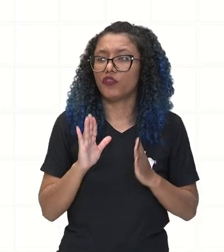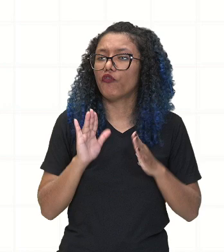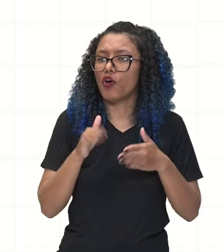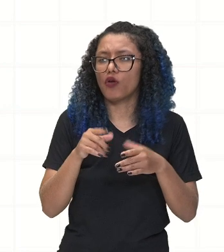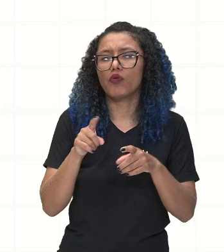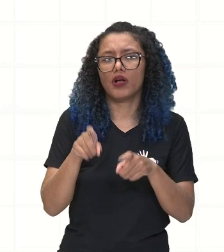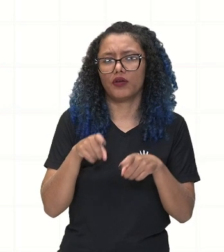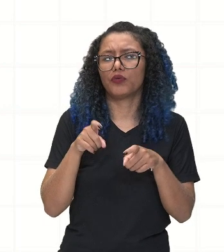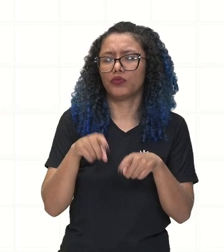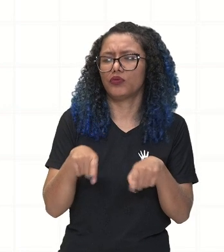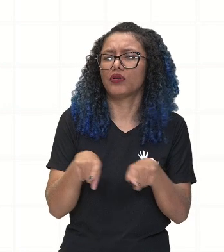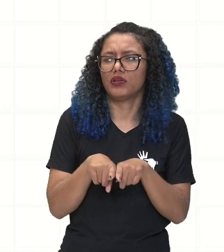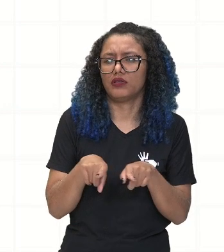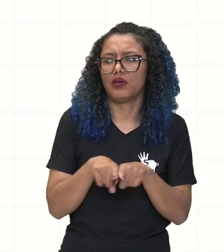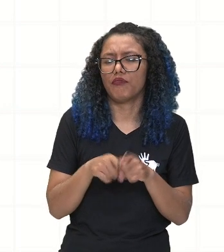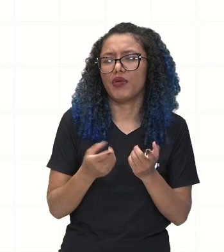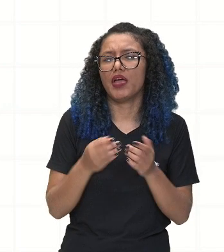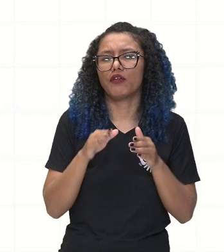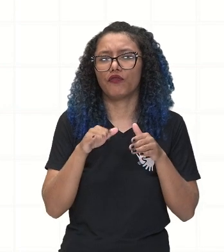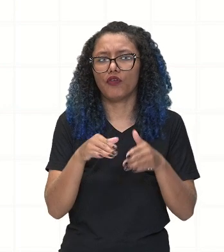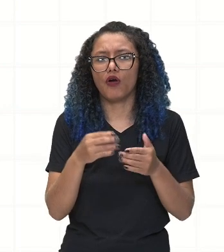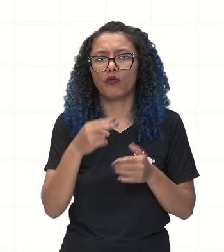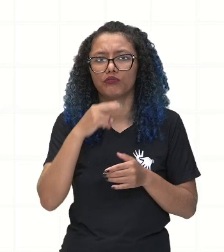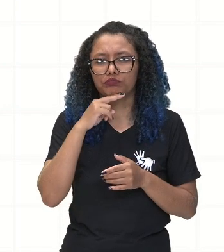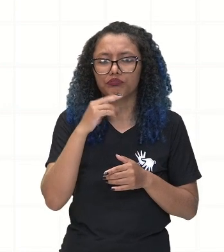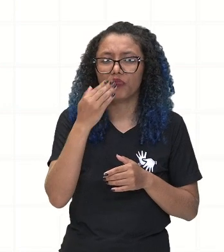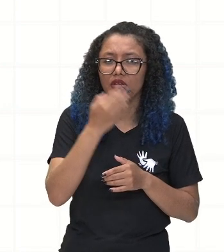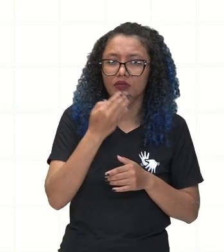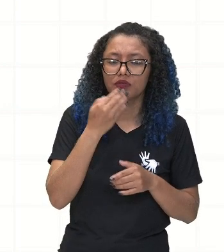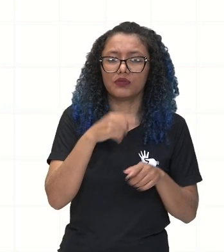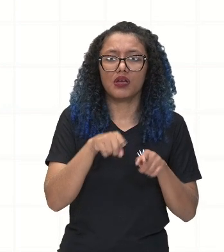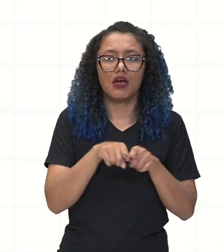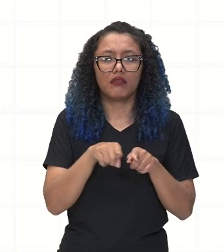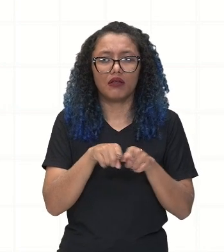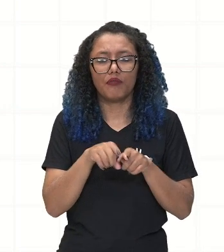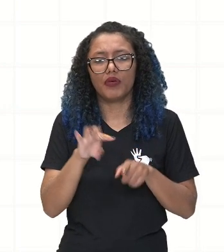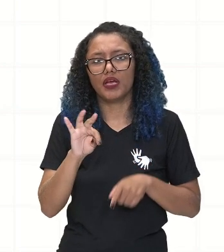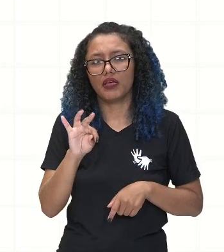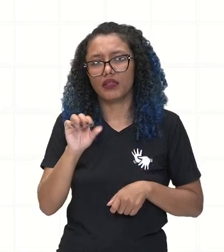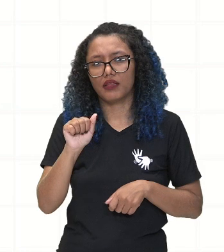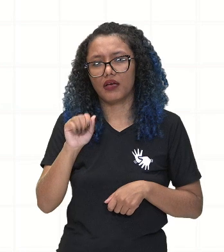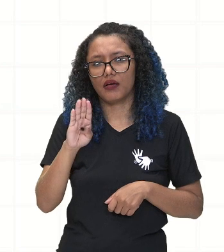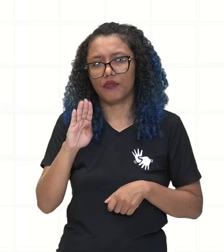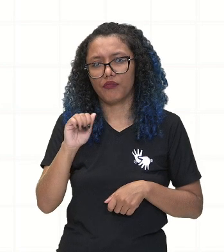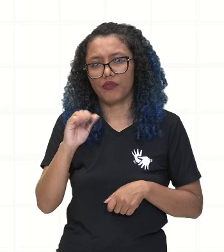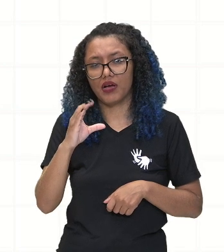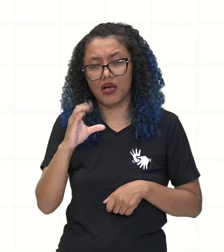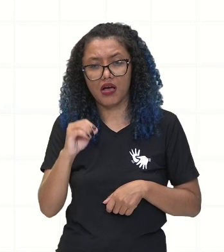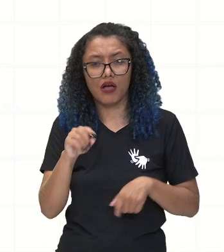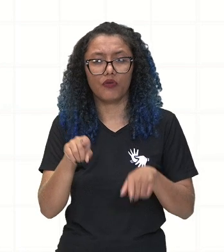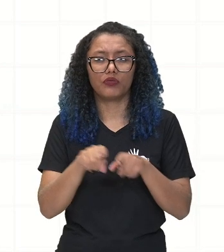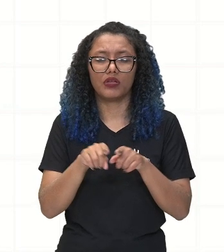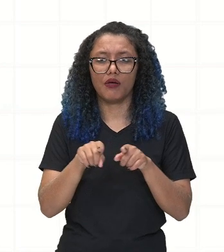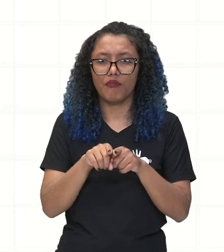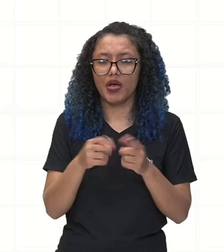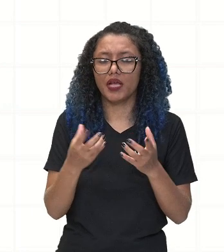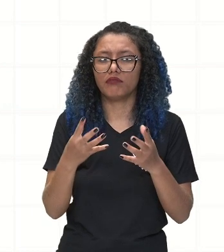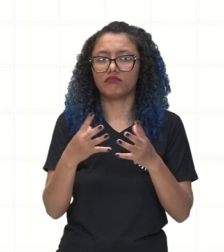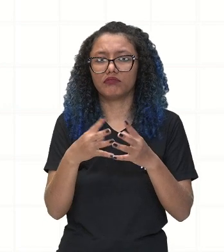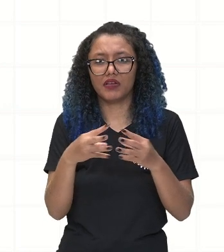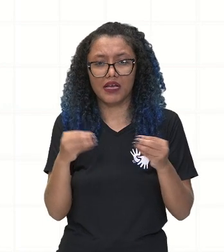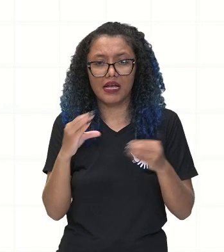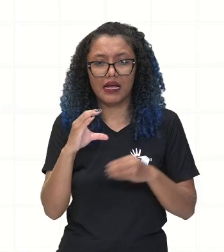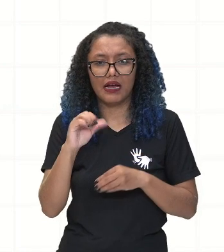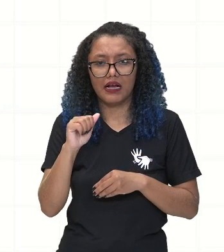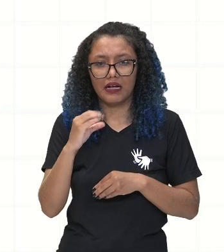com a produção ali de cana-de-açúcar, com a produção também de tabaco, de cacau, que esses produtos eram levados para